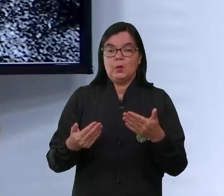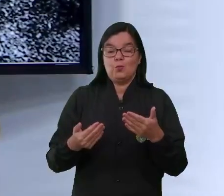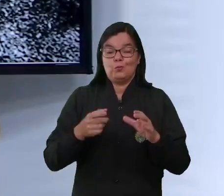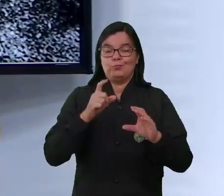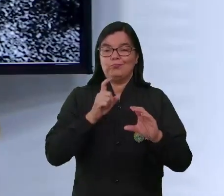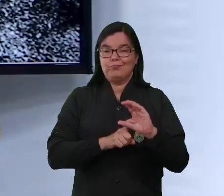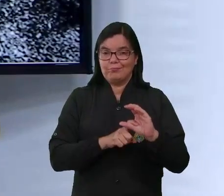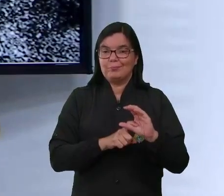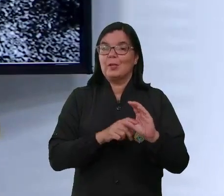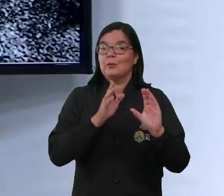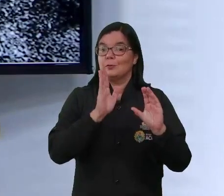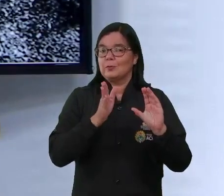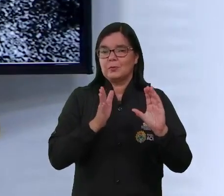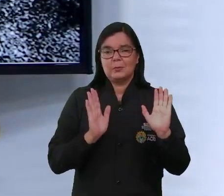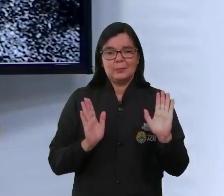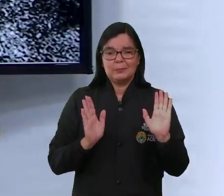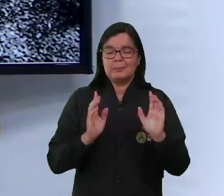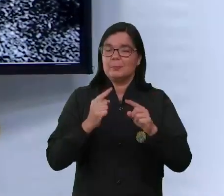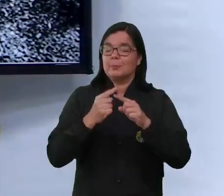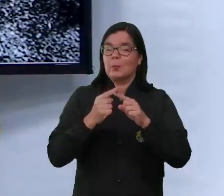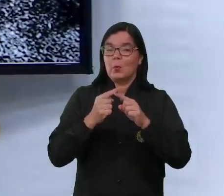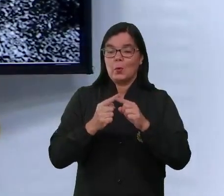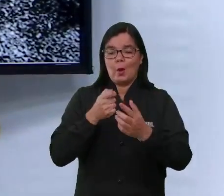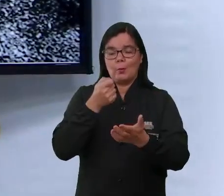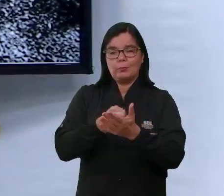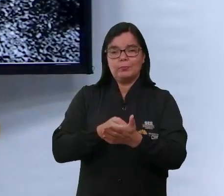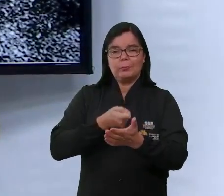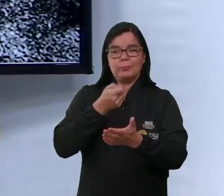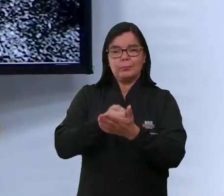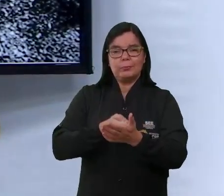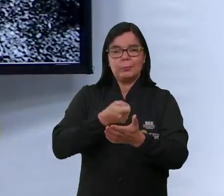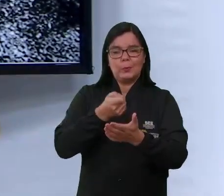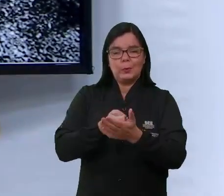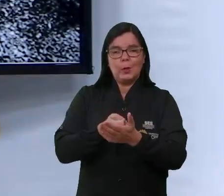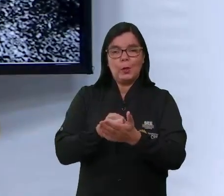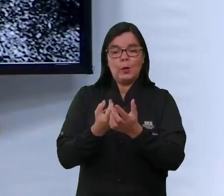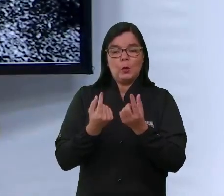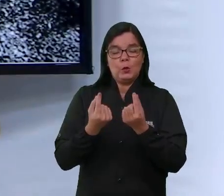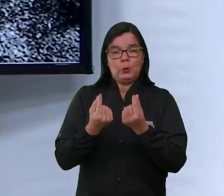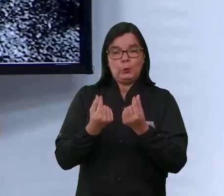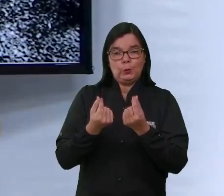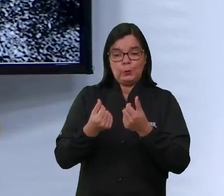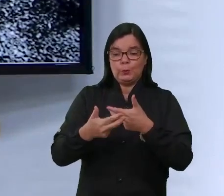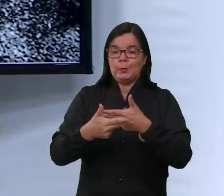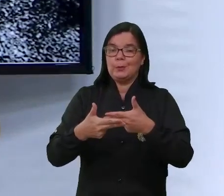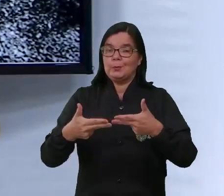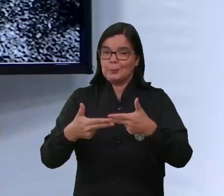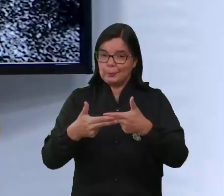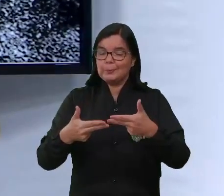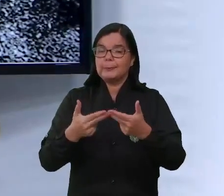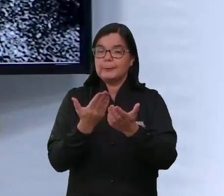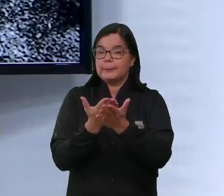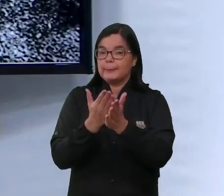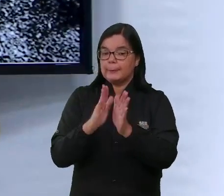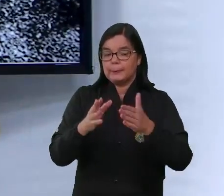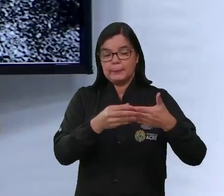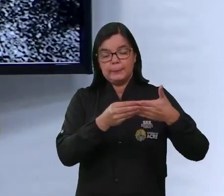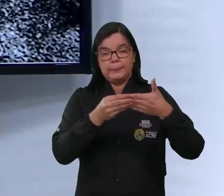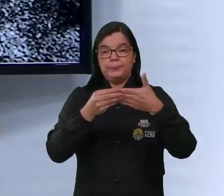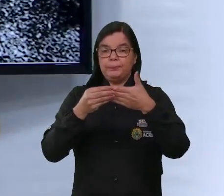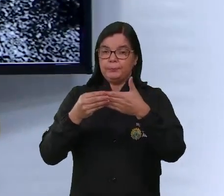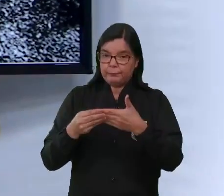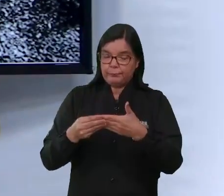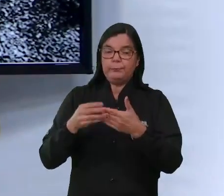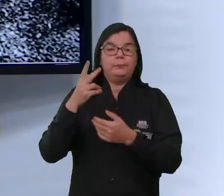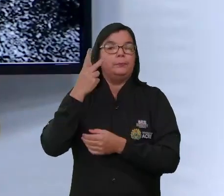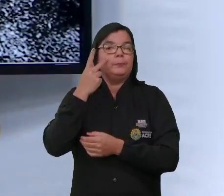endividamento desse indivíduo, porque ele era cobrado desde os custos operacionais que acabaram trazendo ele